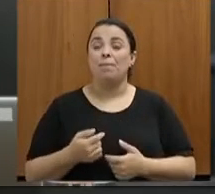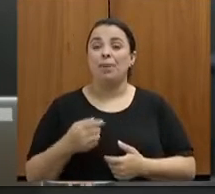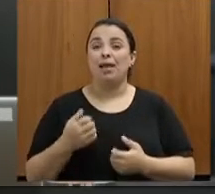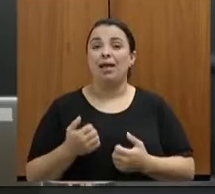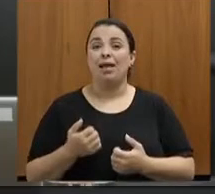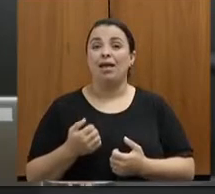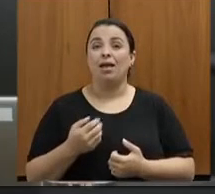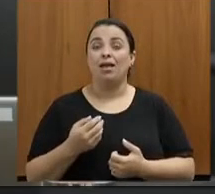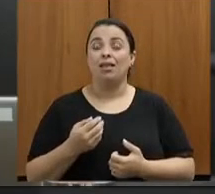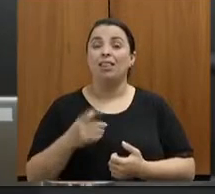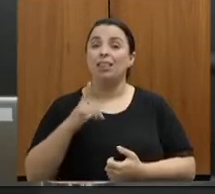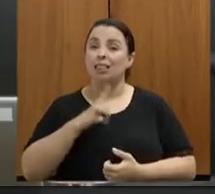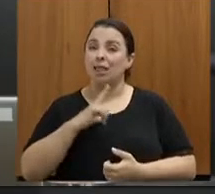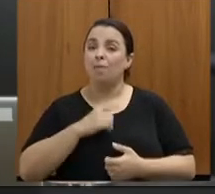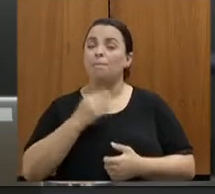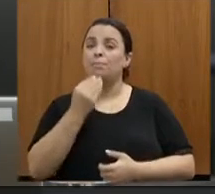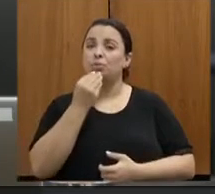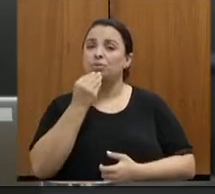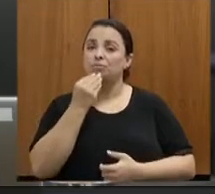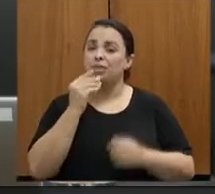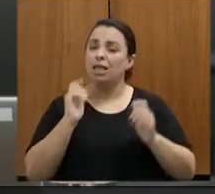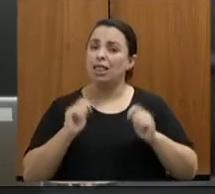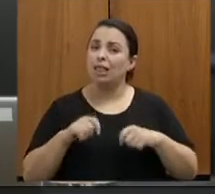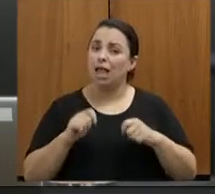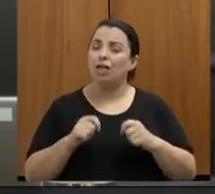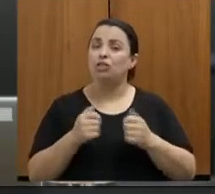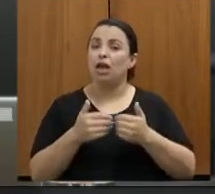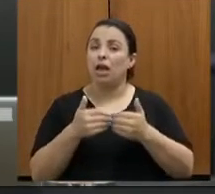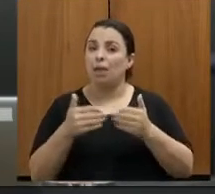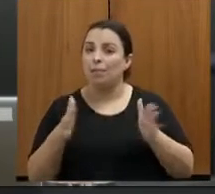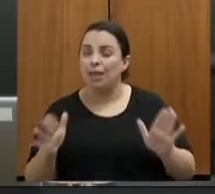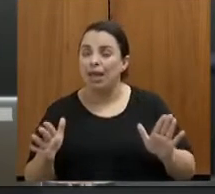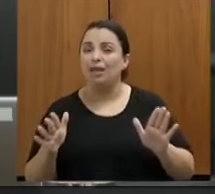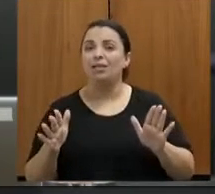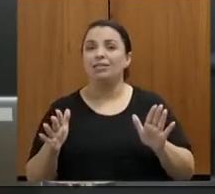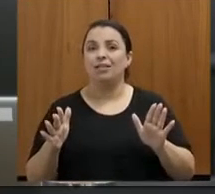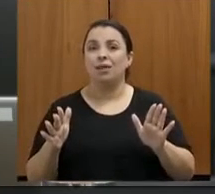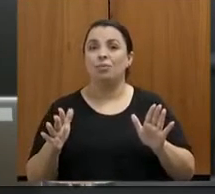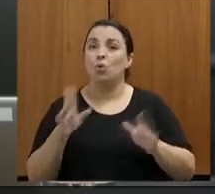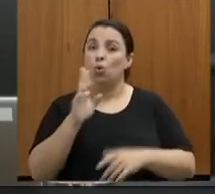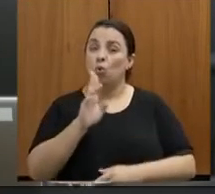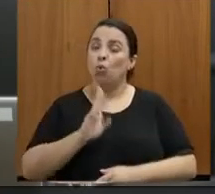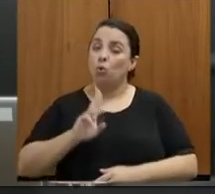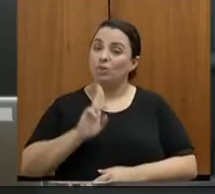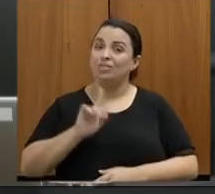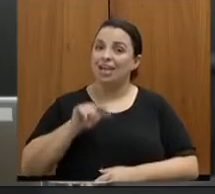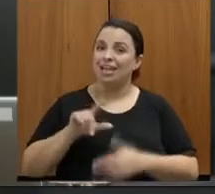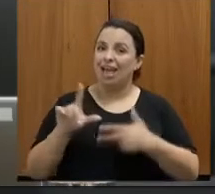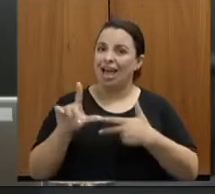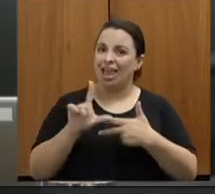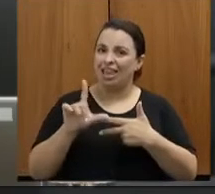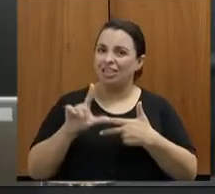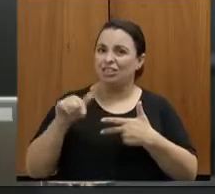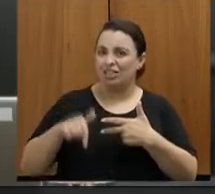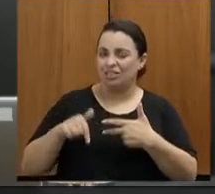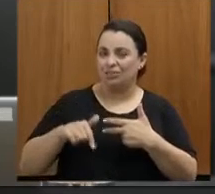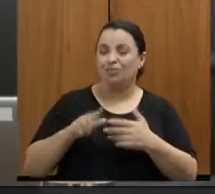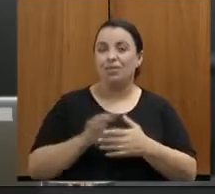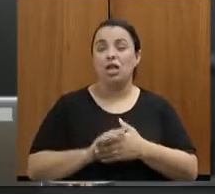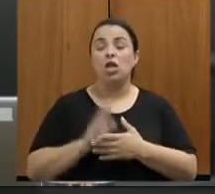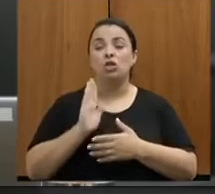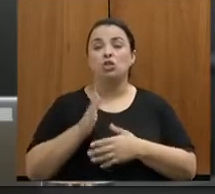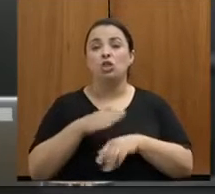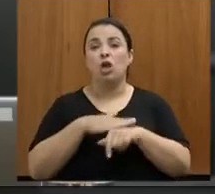também ampliar através da legislação aqui. Já conversei com o doutor Gustavo, que é um